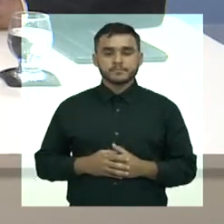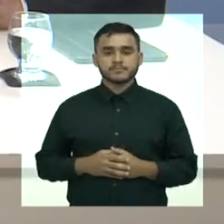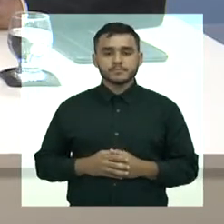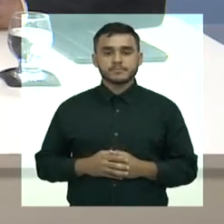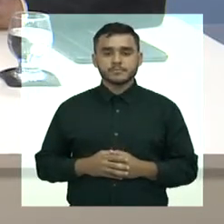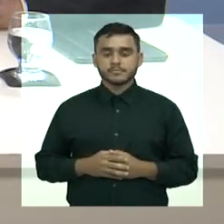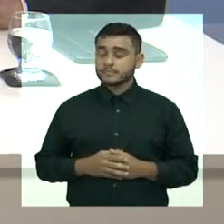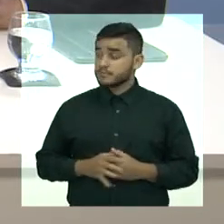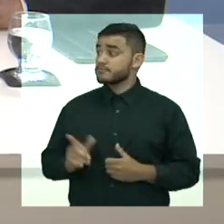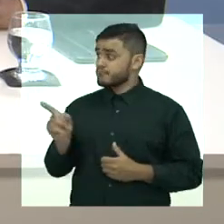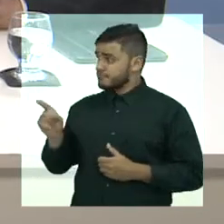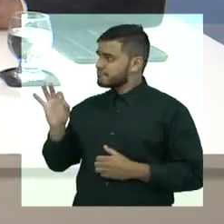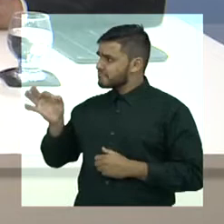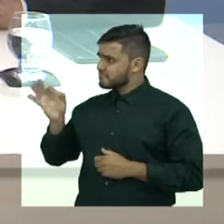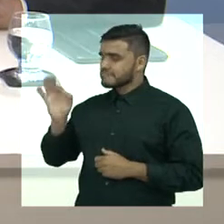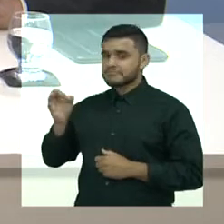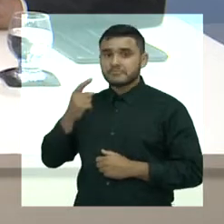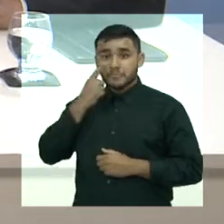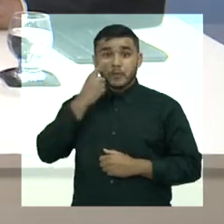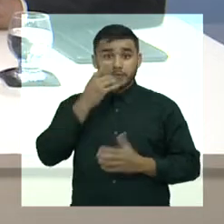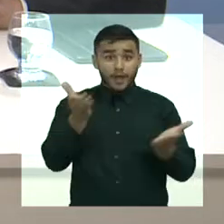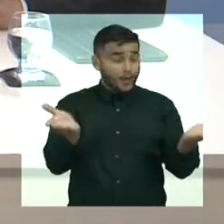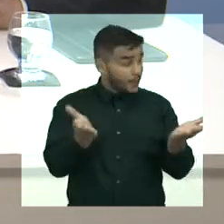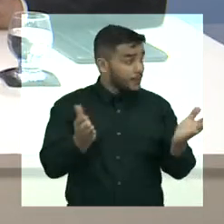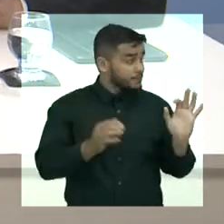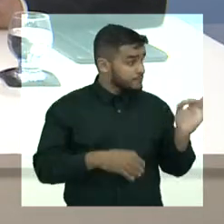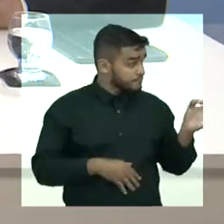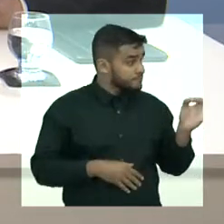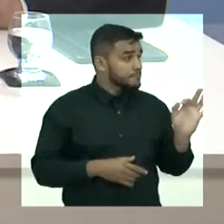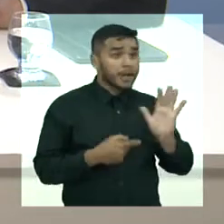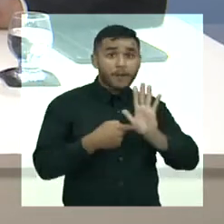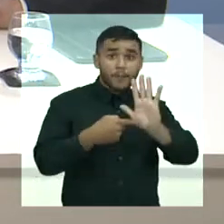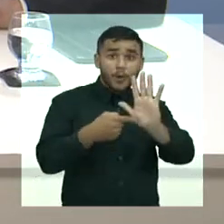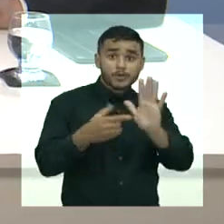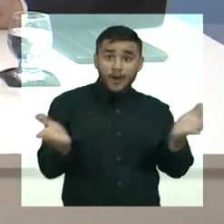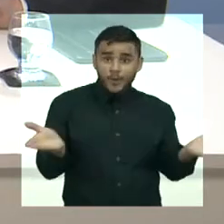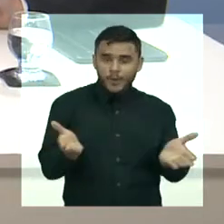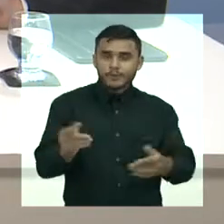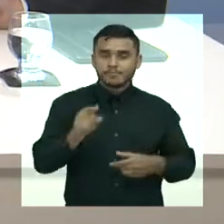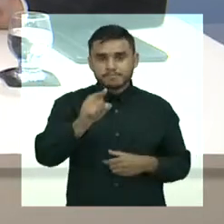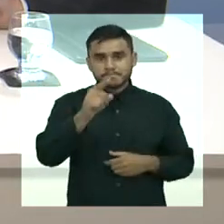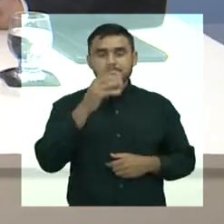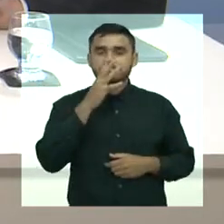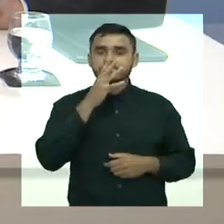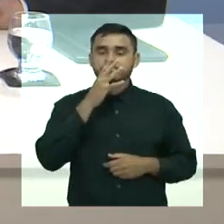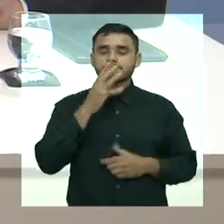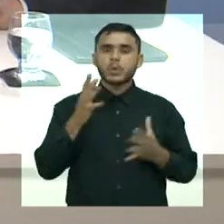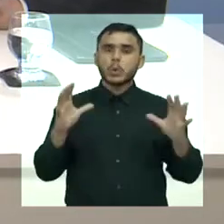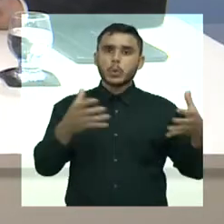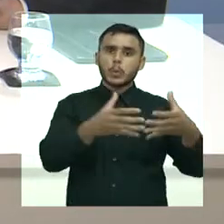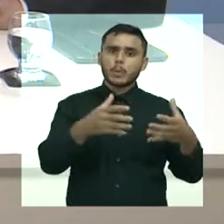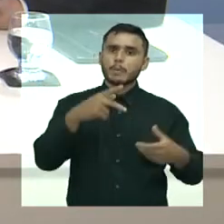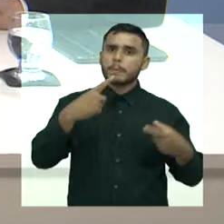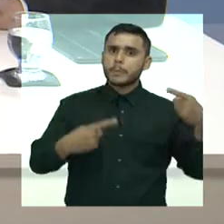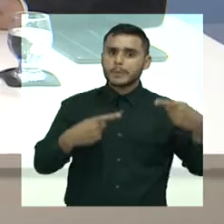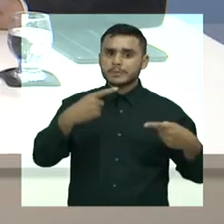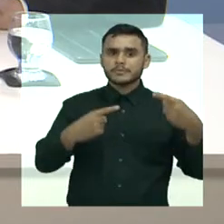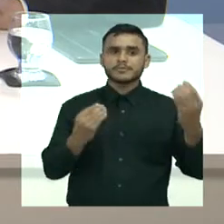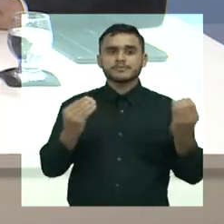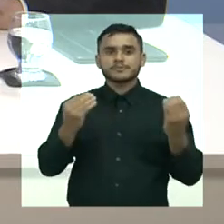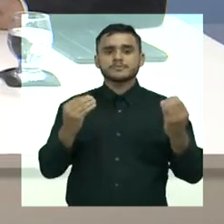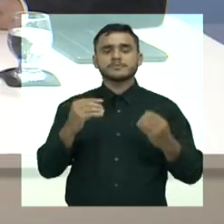né, Paulo? Pois é. Vamos ver aí essa presença de grupos políticos